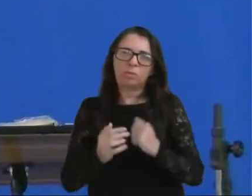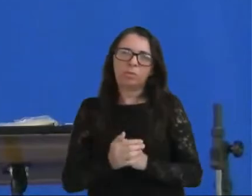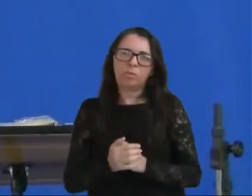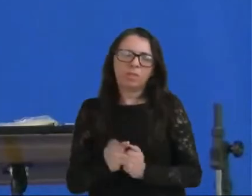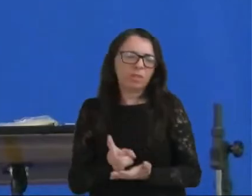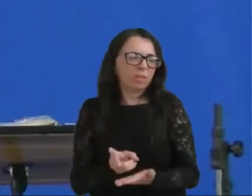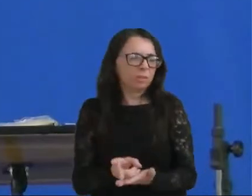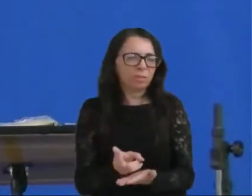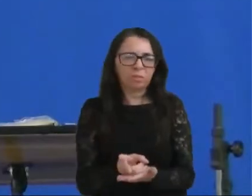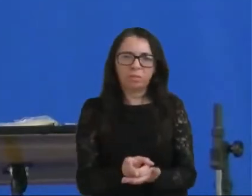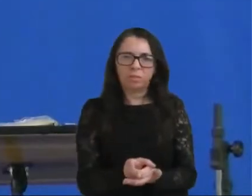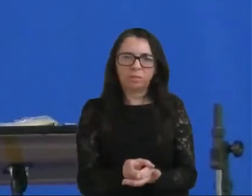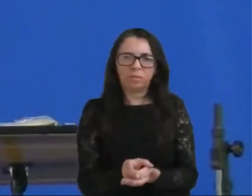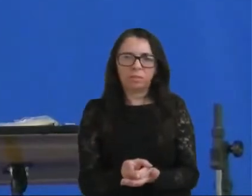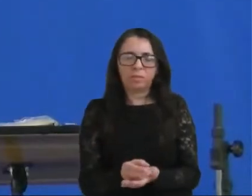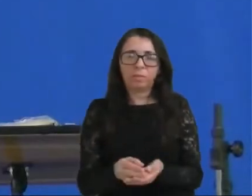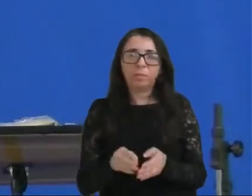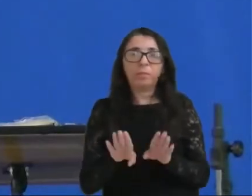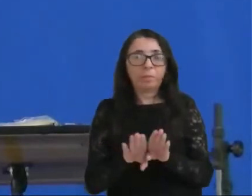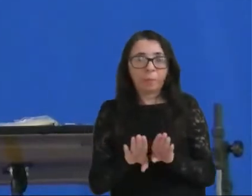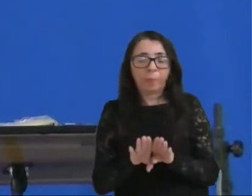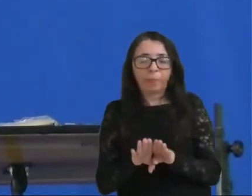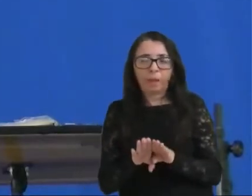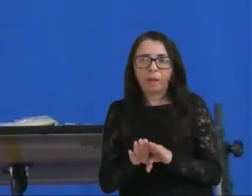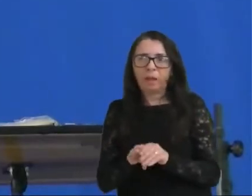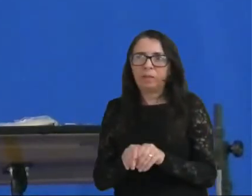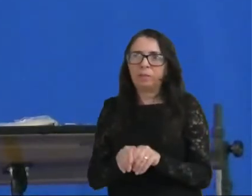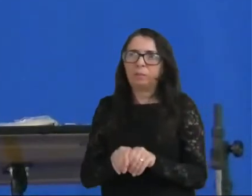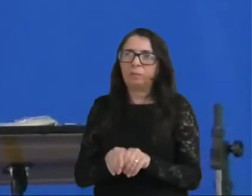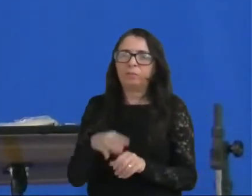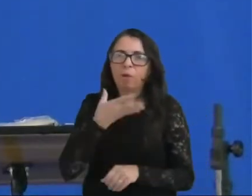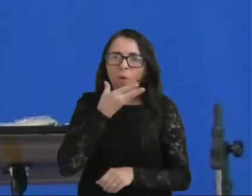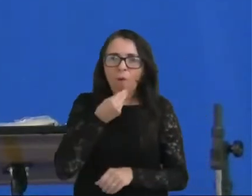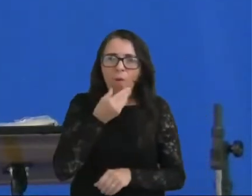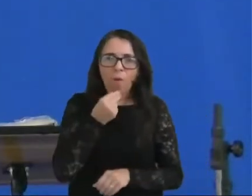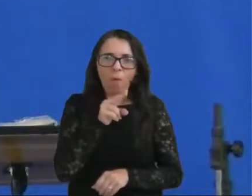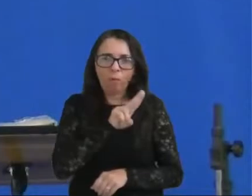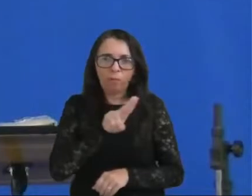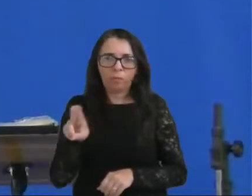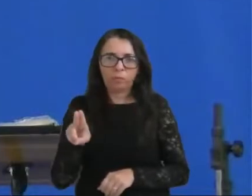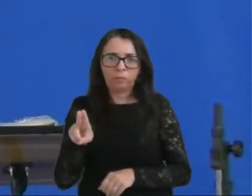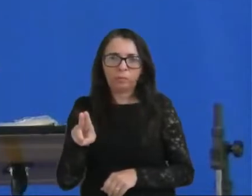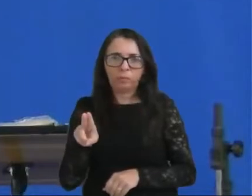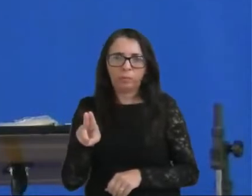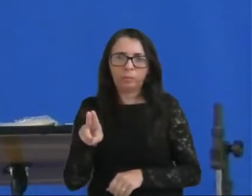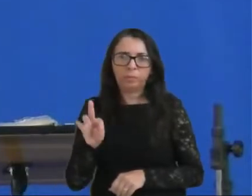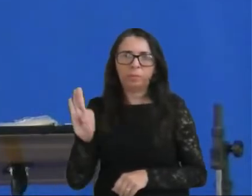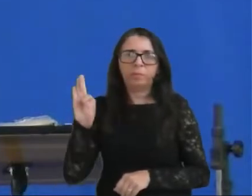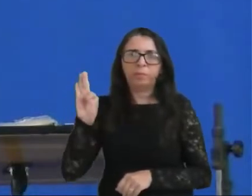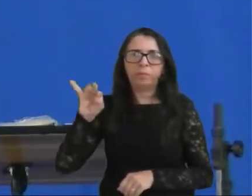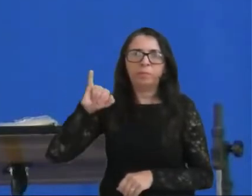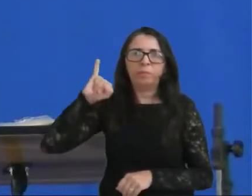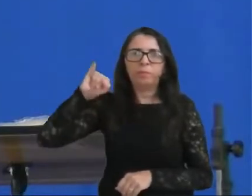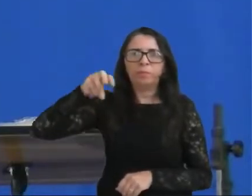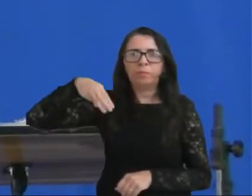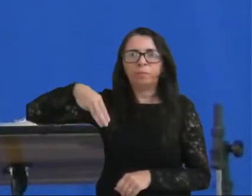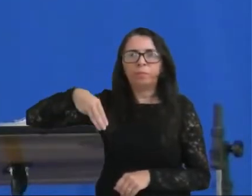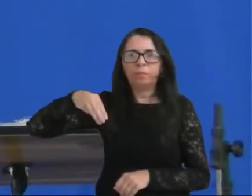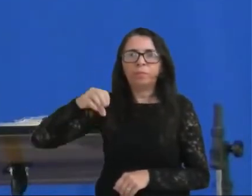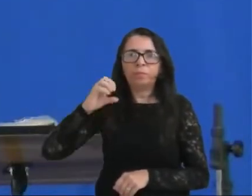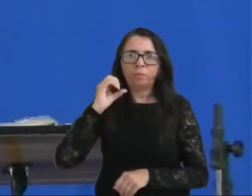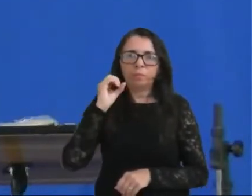Timóteo é enviado para pastorear a igreja. Mais tarde, o apóstolo João